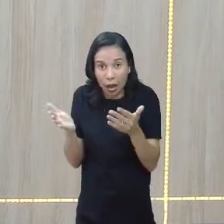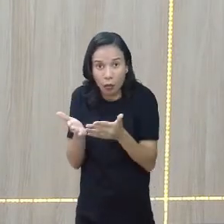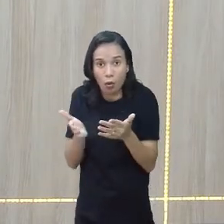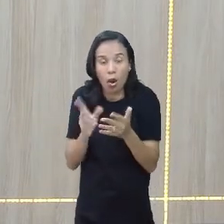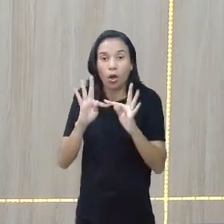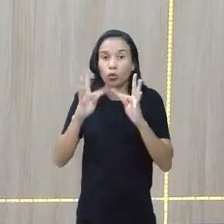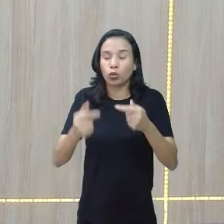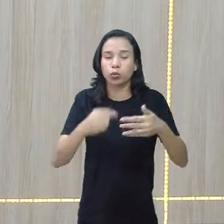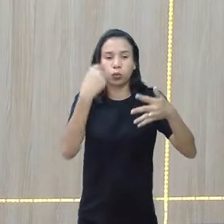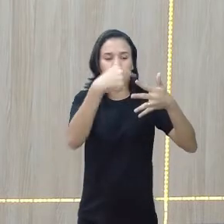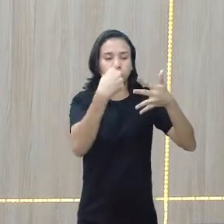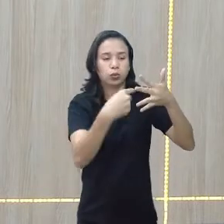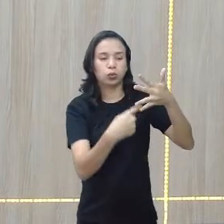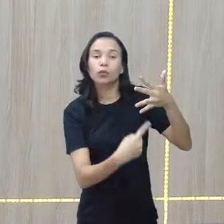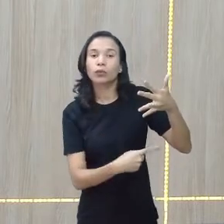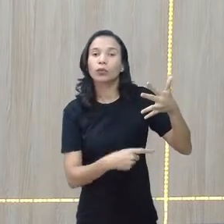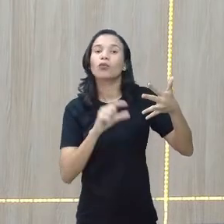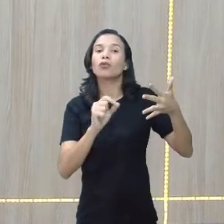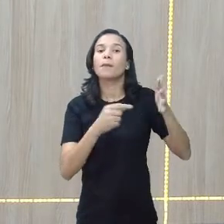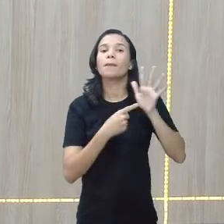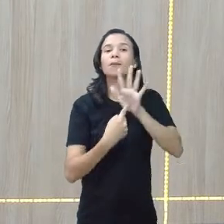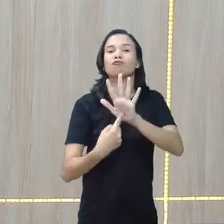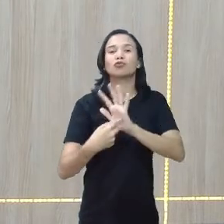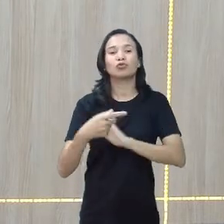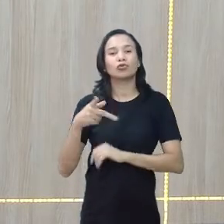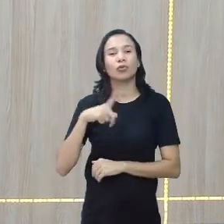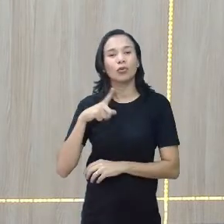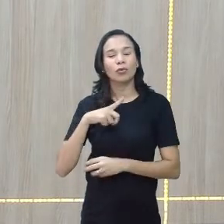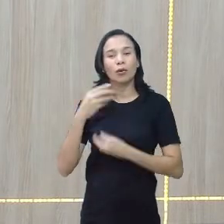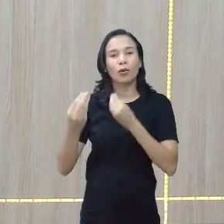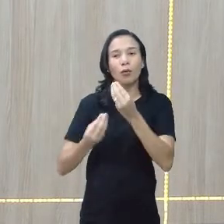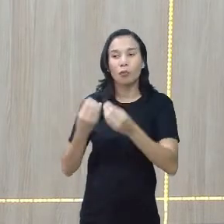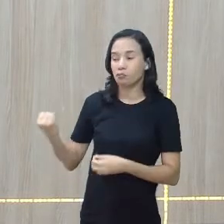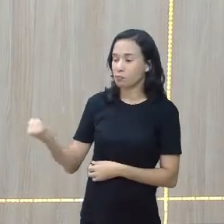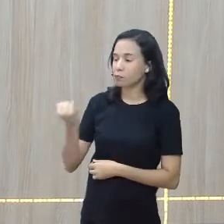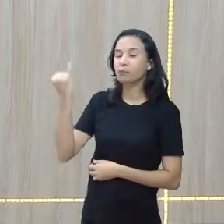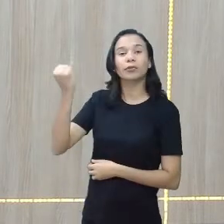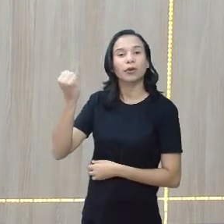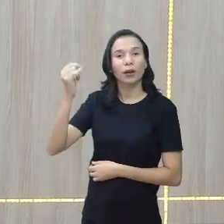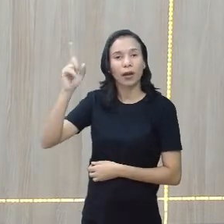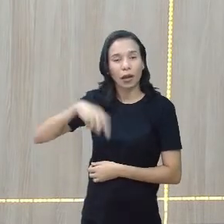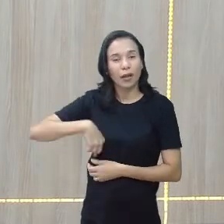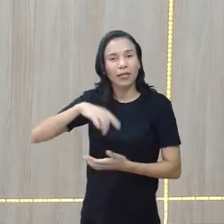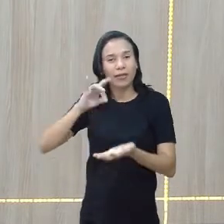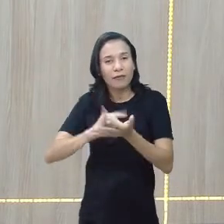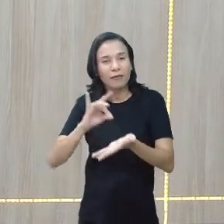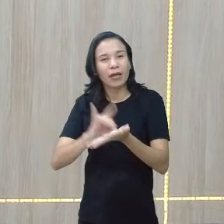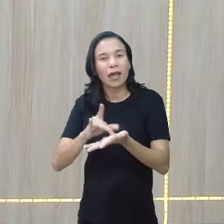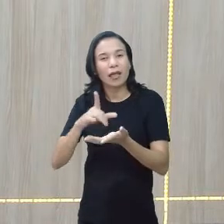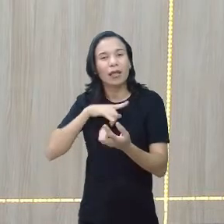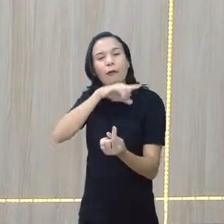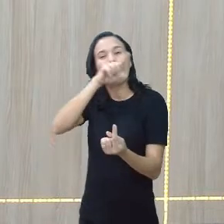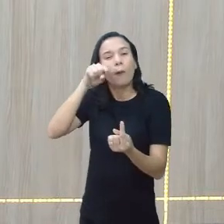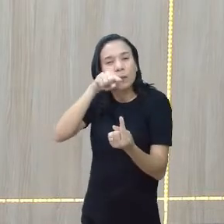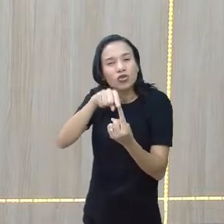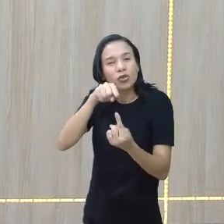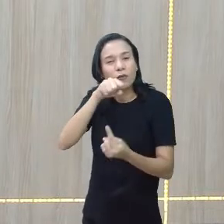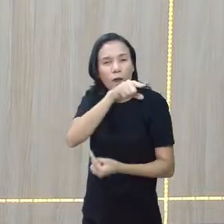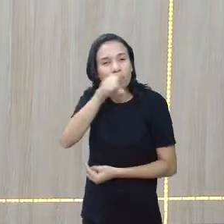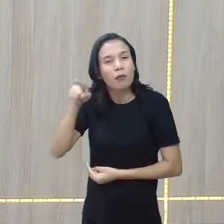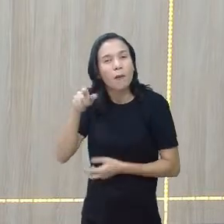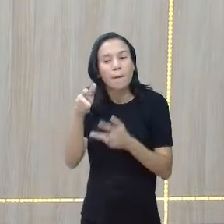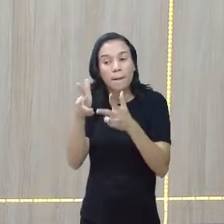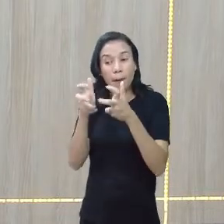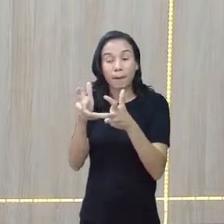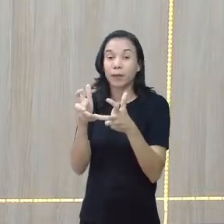esses elementos que eu trouxe pontuados em relação à importância do jogo, de verdade, tem a intenção de que vocês percebam